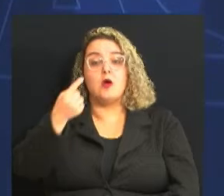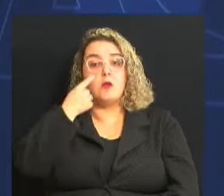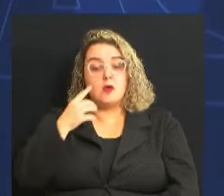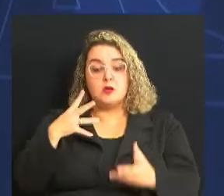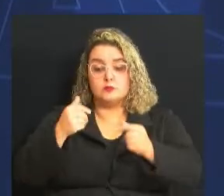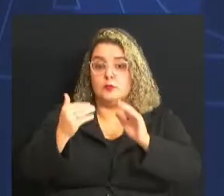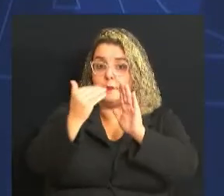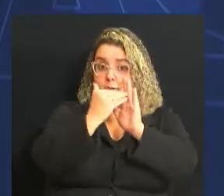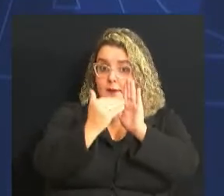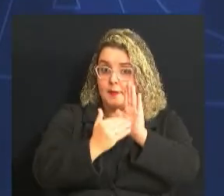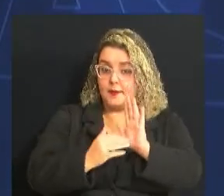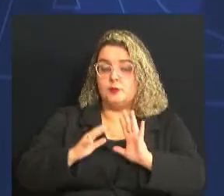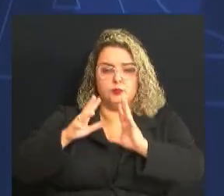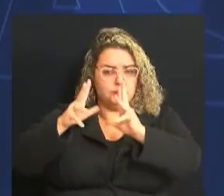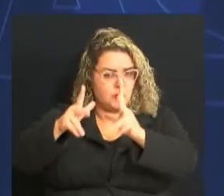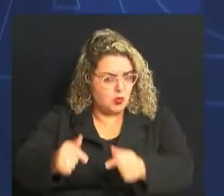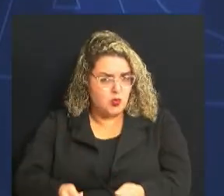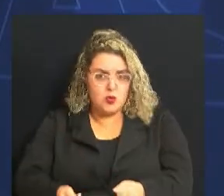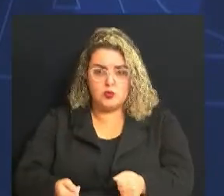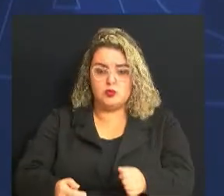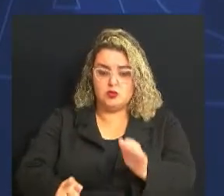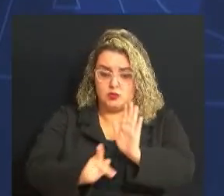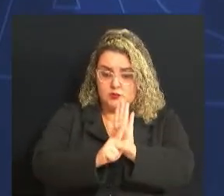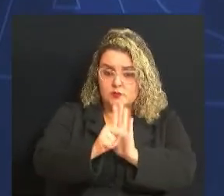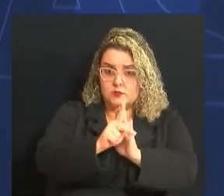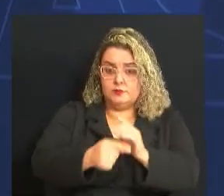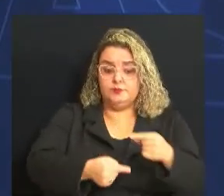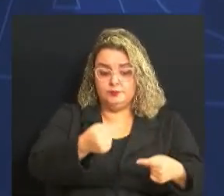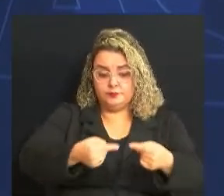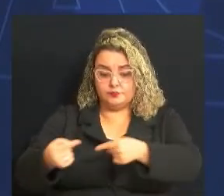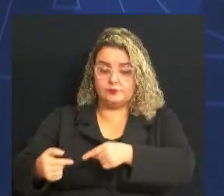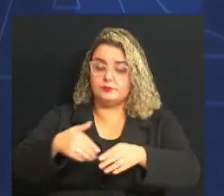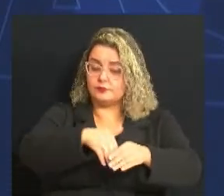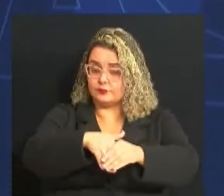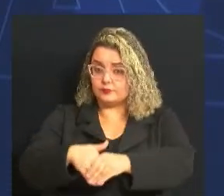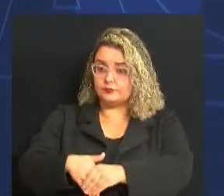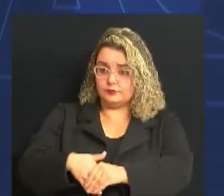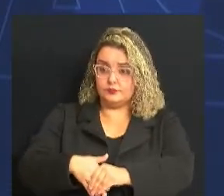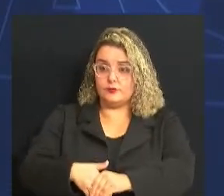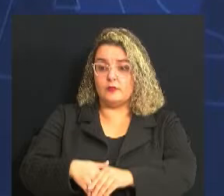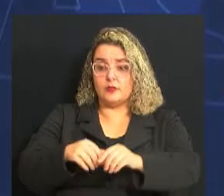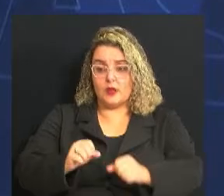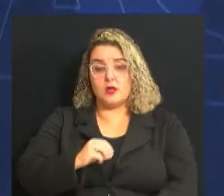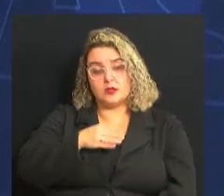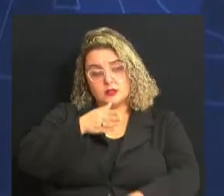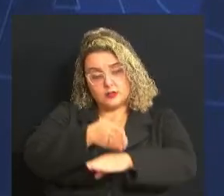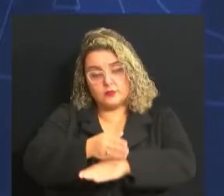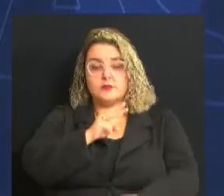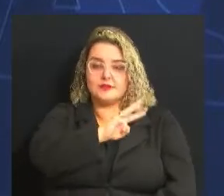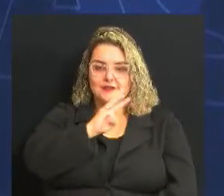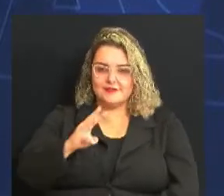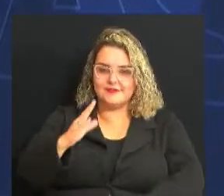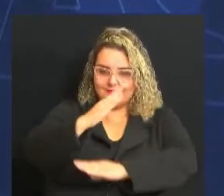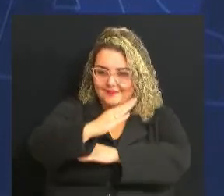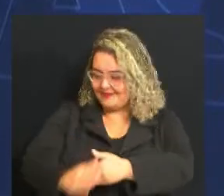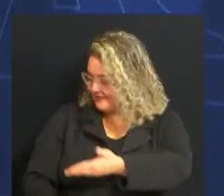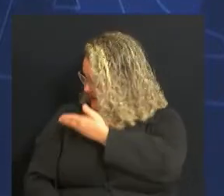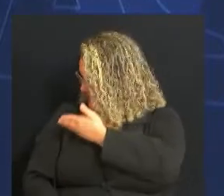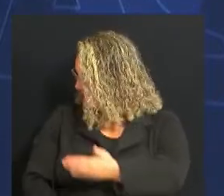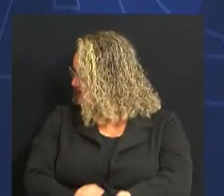pauta completa, todos os projetos que serão discutidos e votados, você entra no site da Câmara,